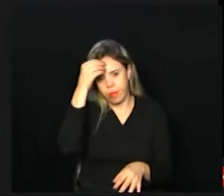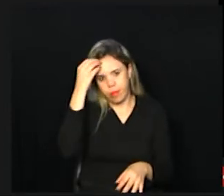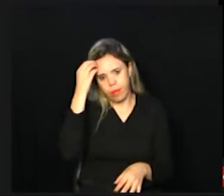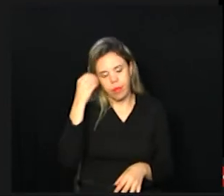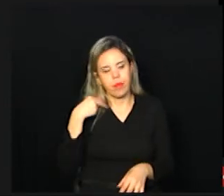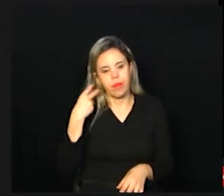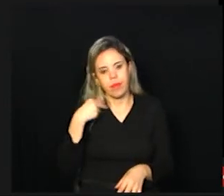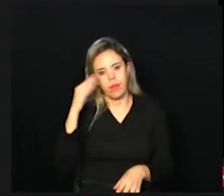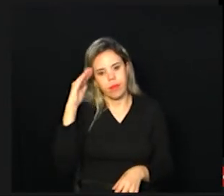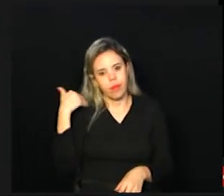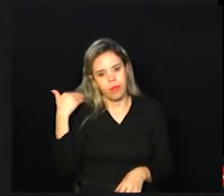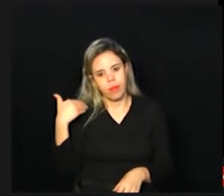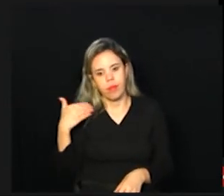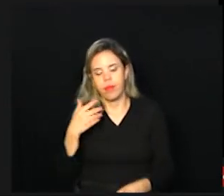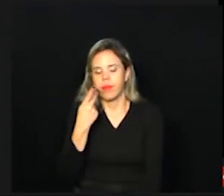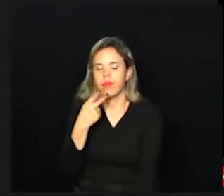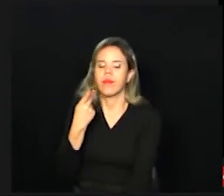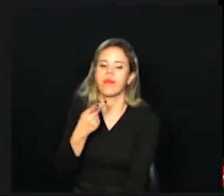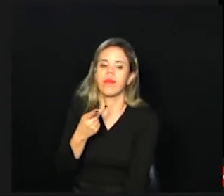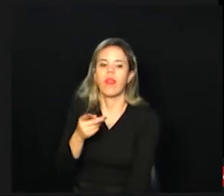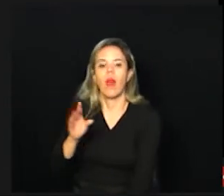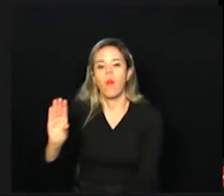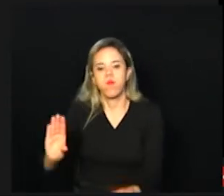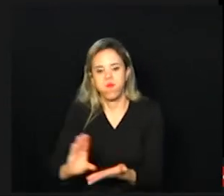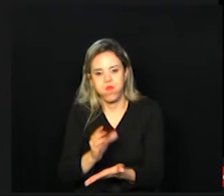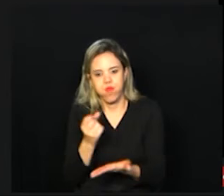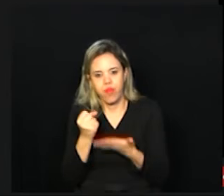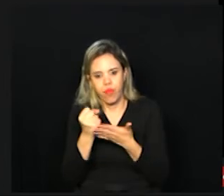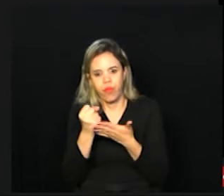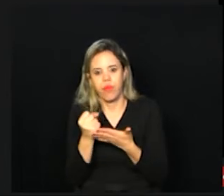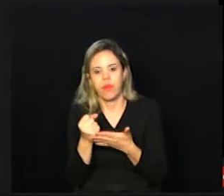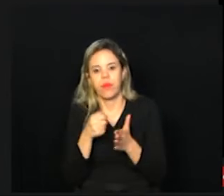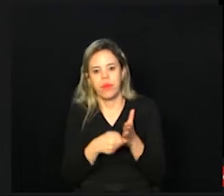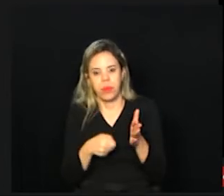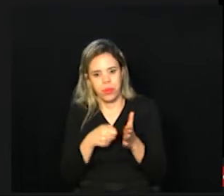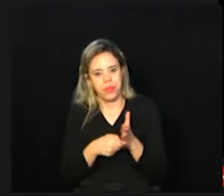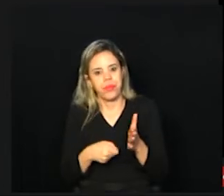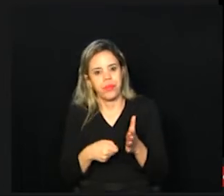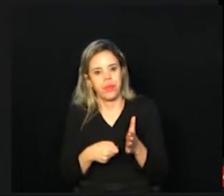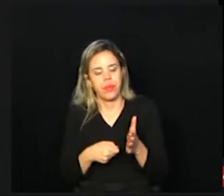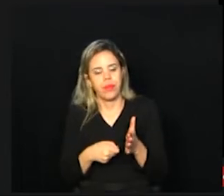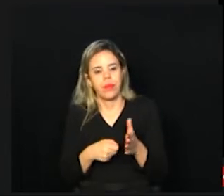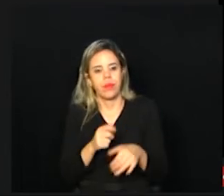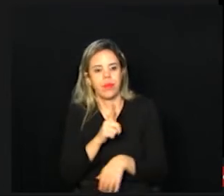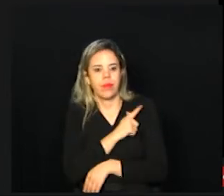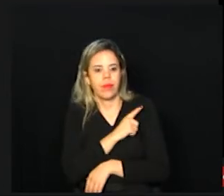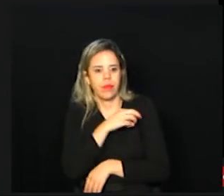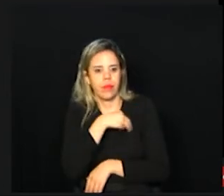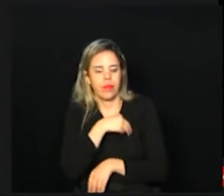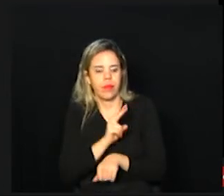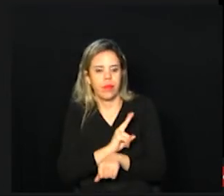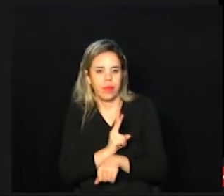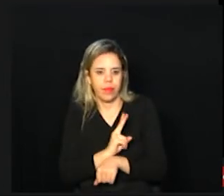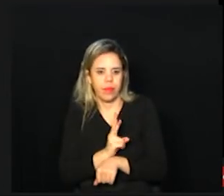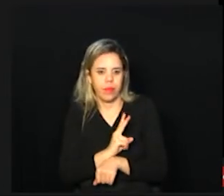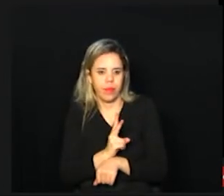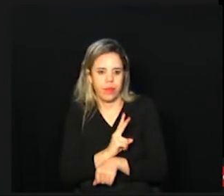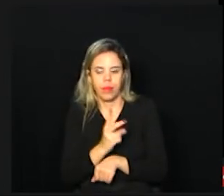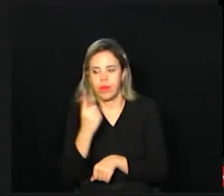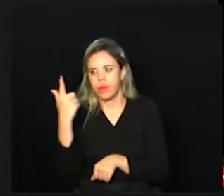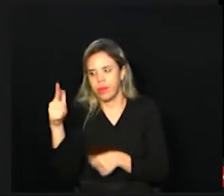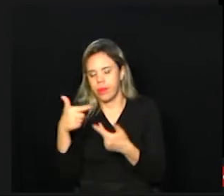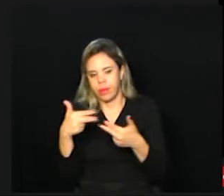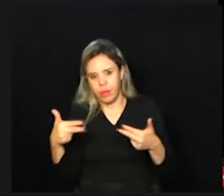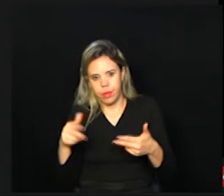vereadora Mariana citou, orçamento para guarda municipal, para outras medidas